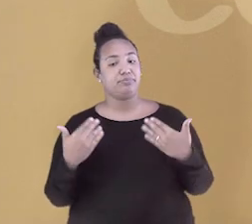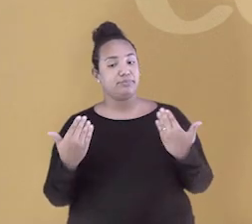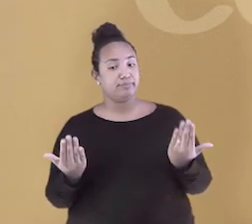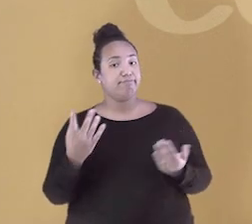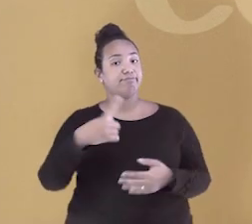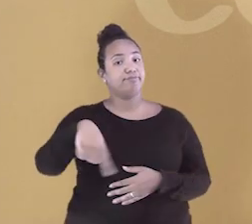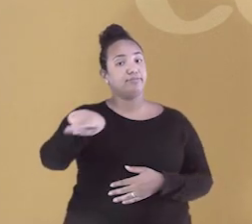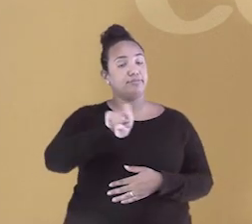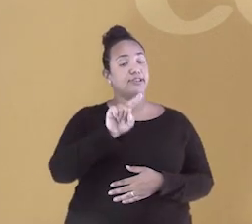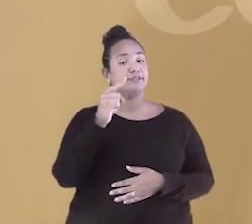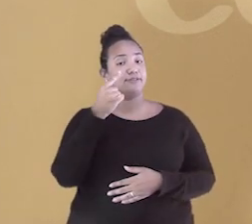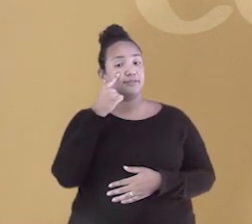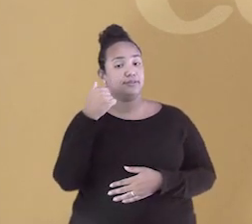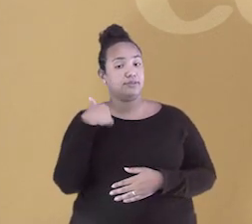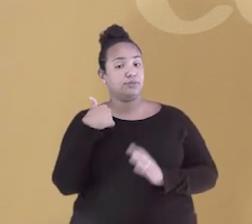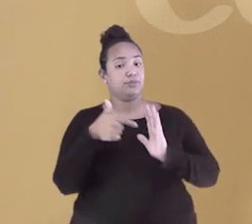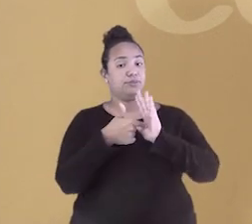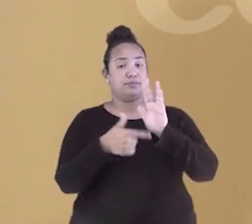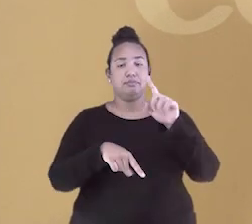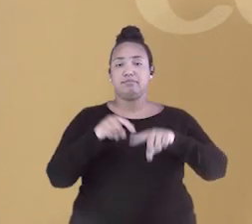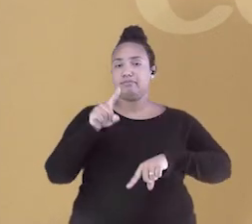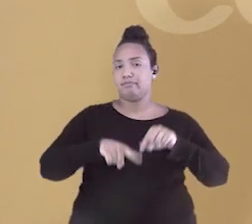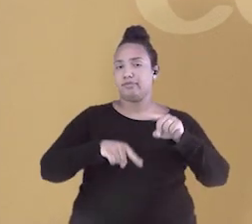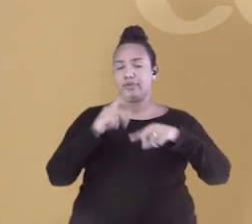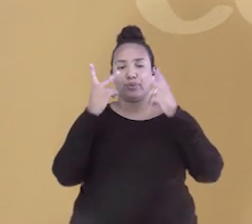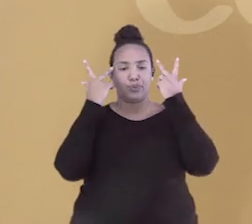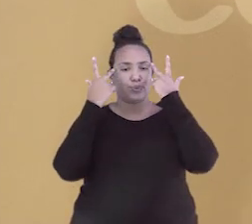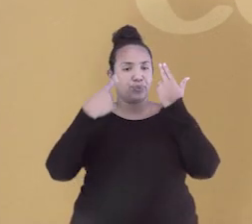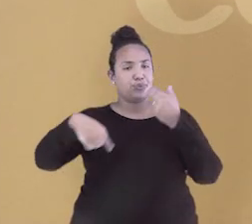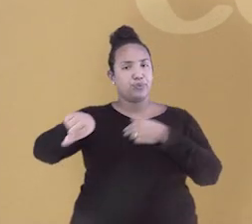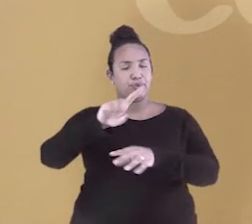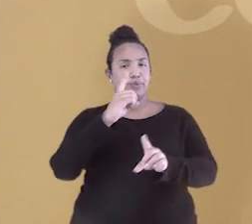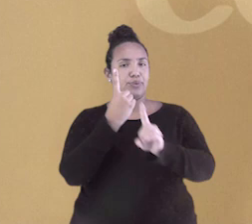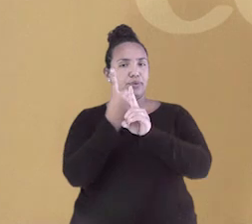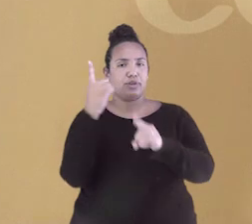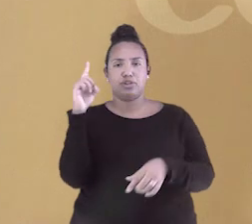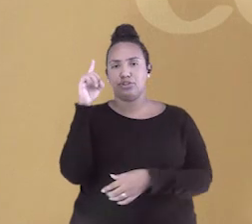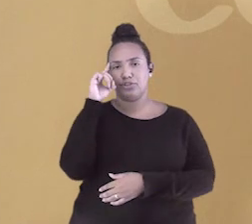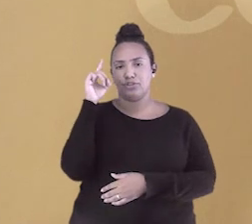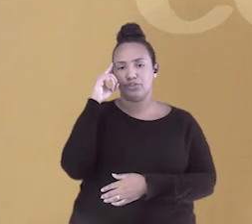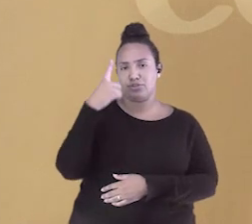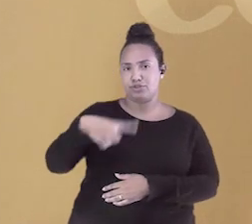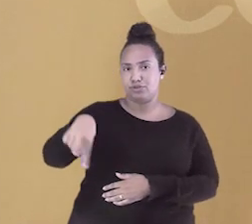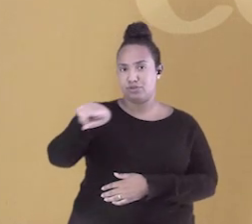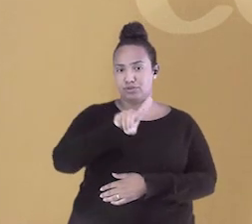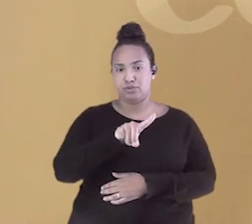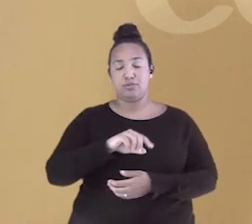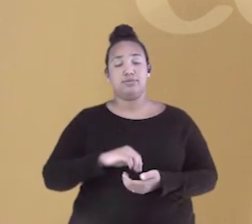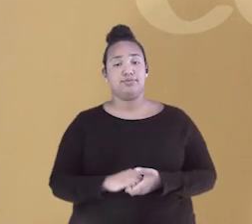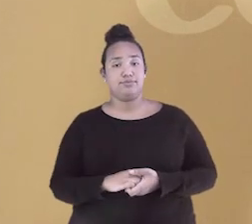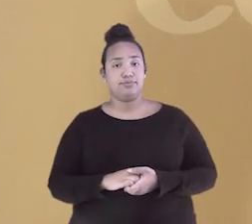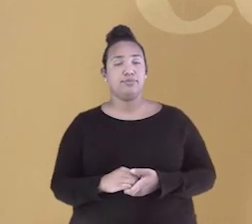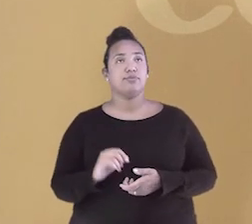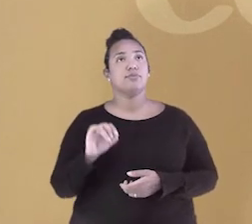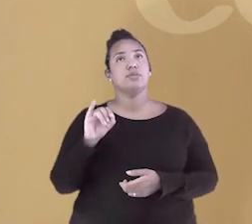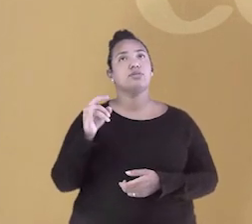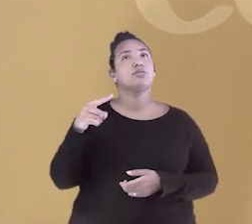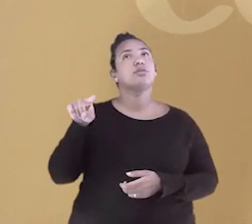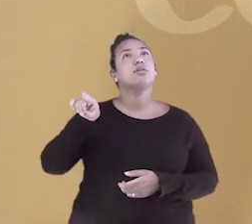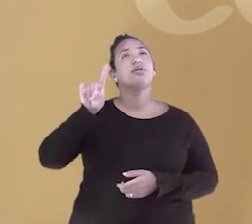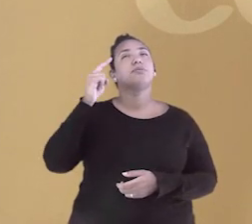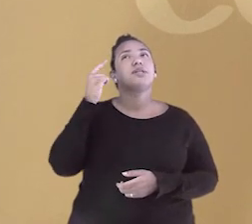viram, eu trouxe alguns objetos bem comuns que nós encontramos no nosso dia a dia. Quando nós pensamos em figuras